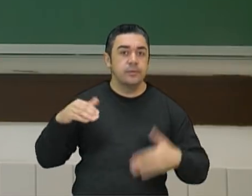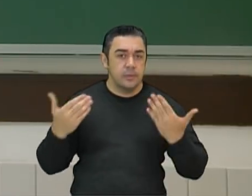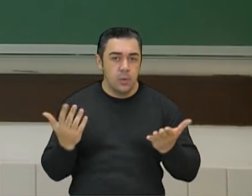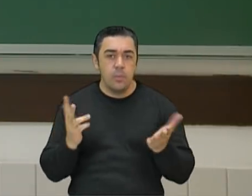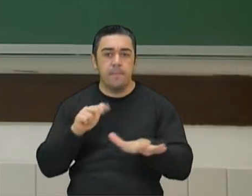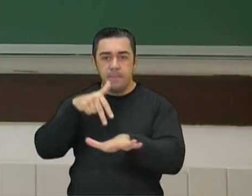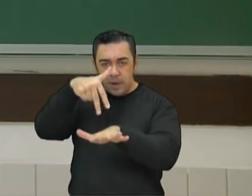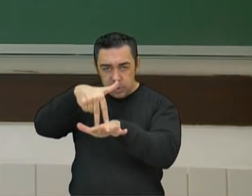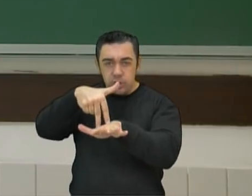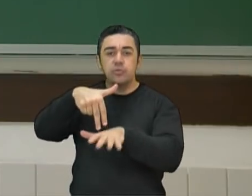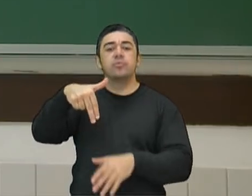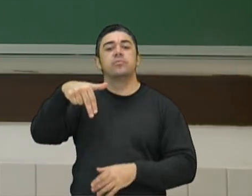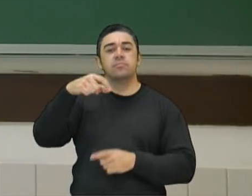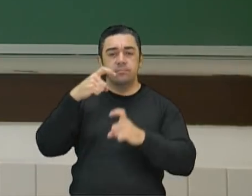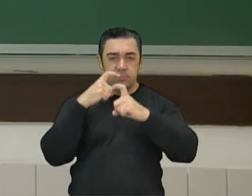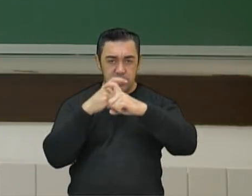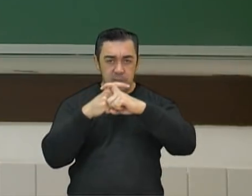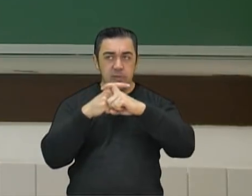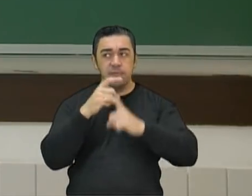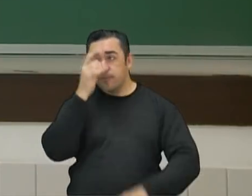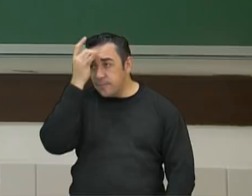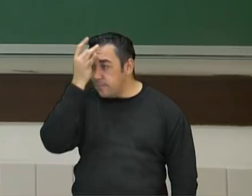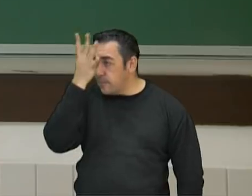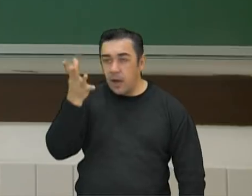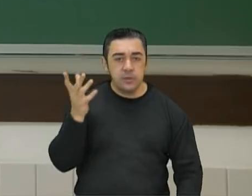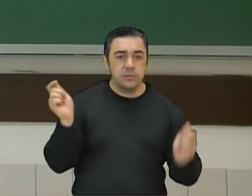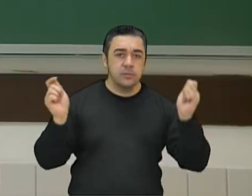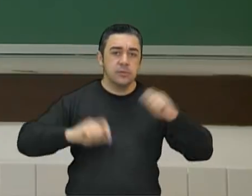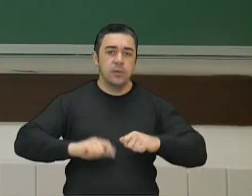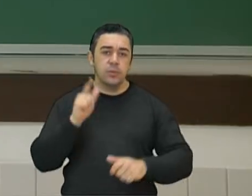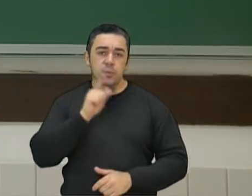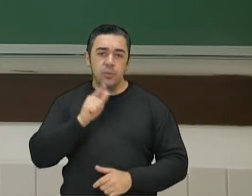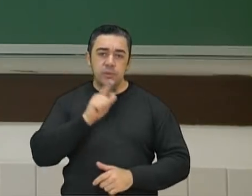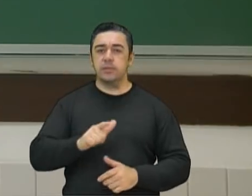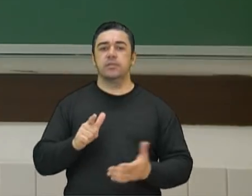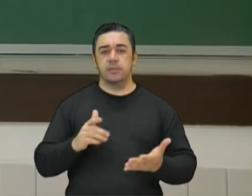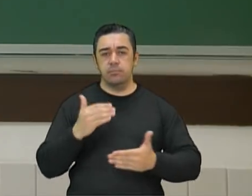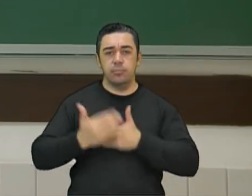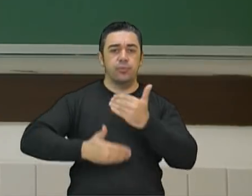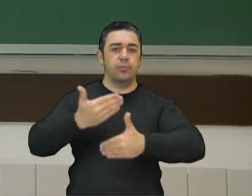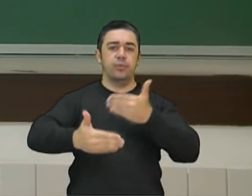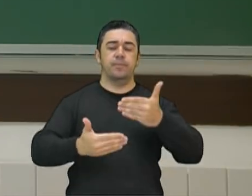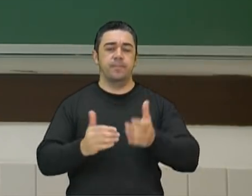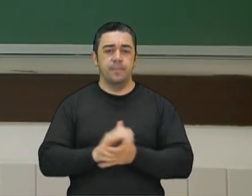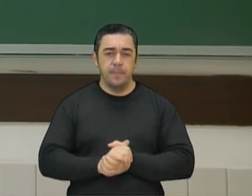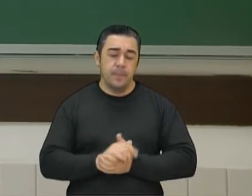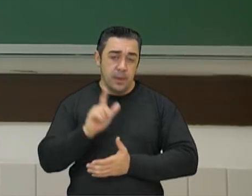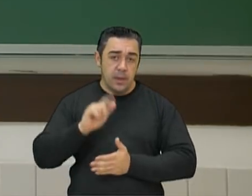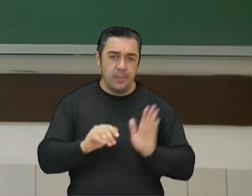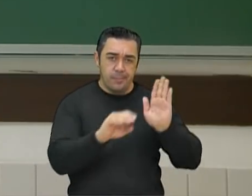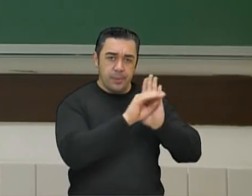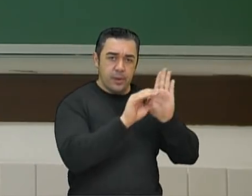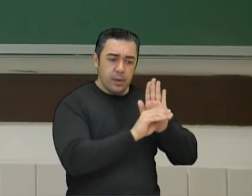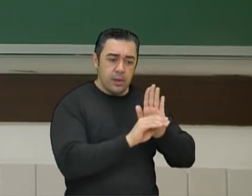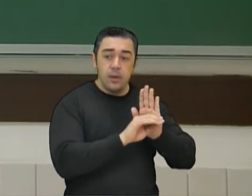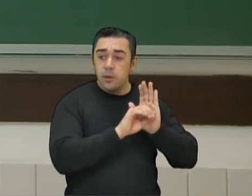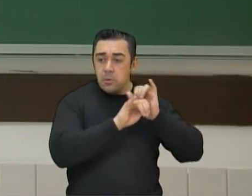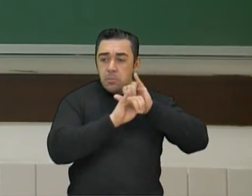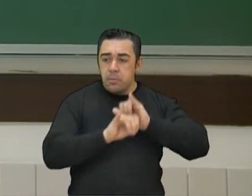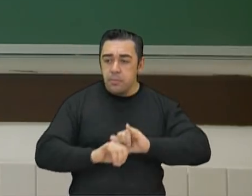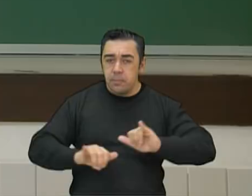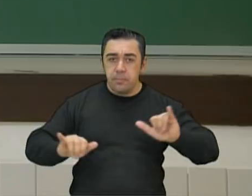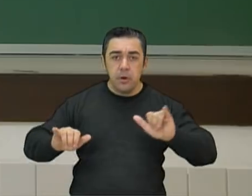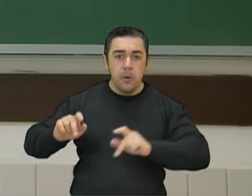veio então apresentando soluções fáceis para essas questões, soluções que passaram a agradar boa parte